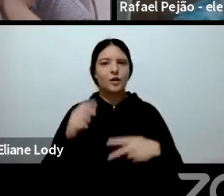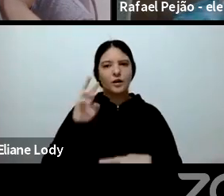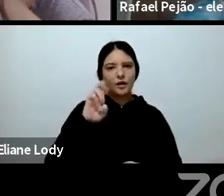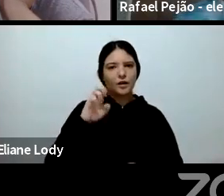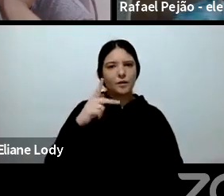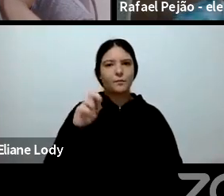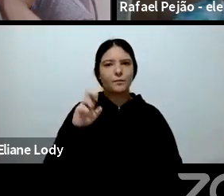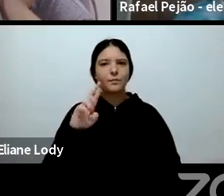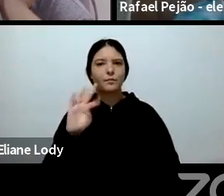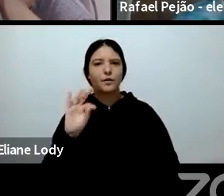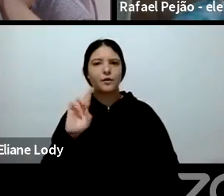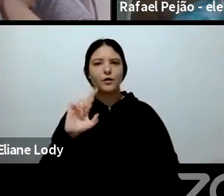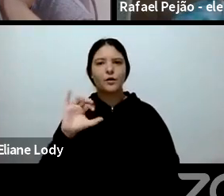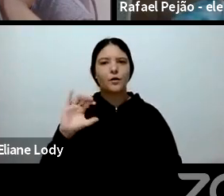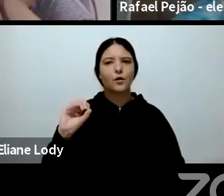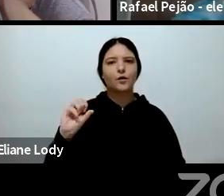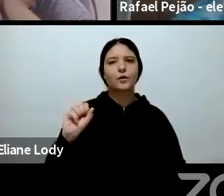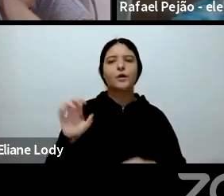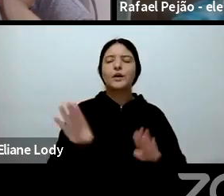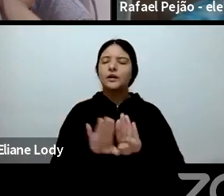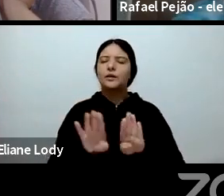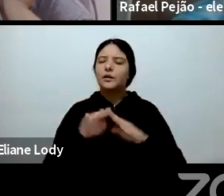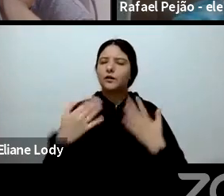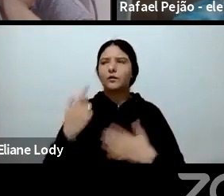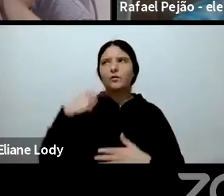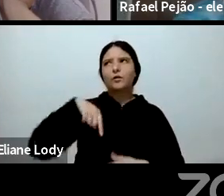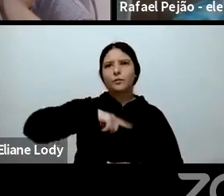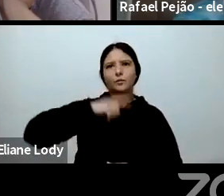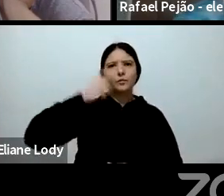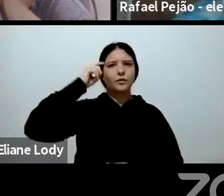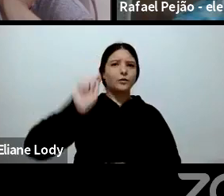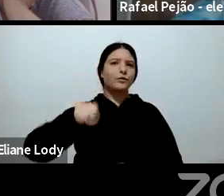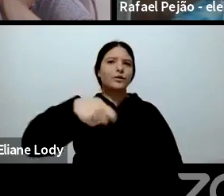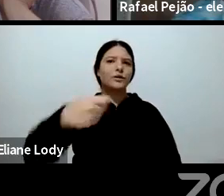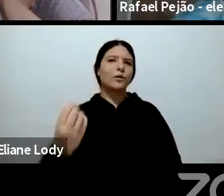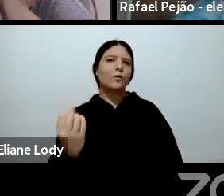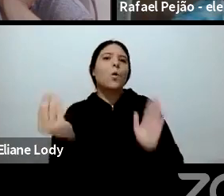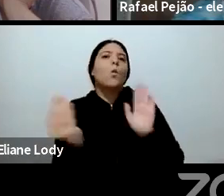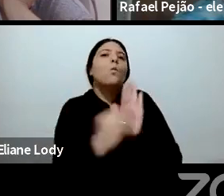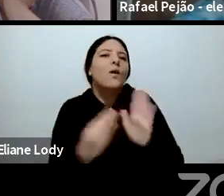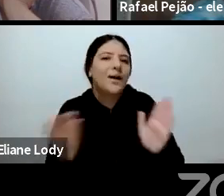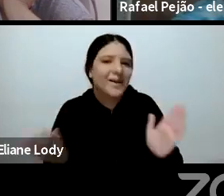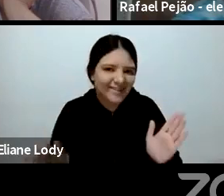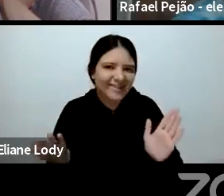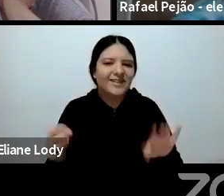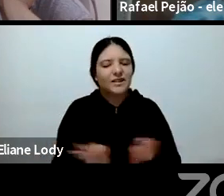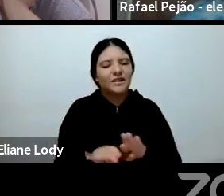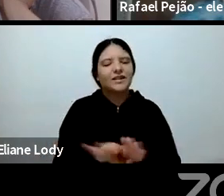sentiu a necessidade de adjetivar os repertórios, né? E então